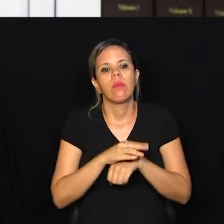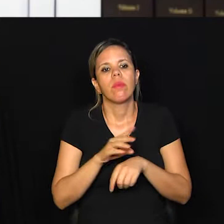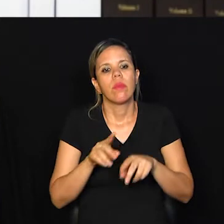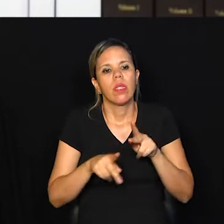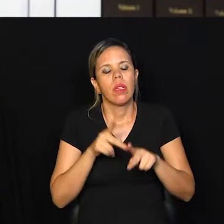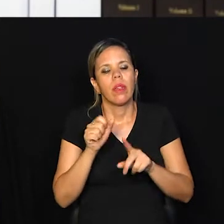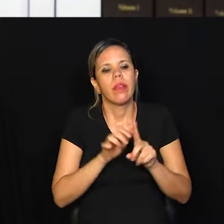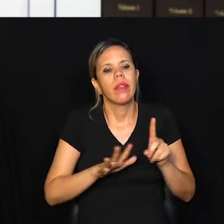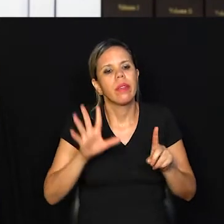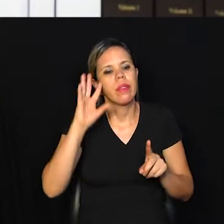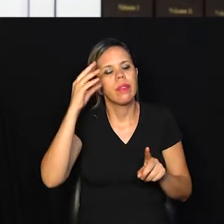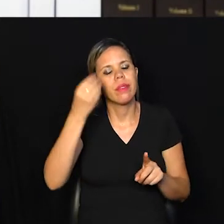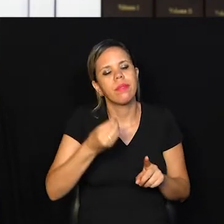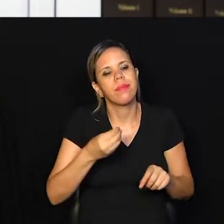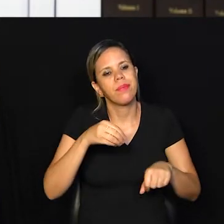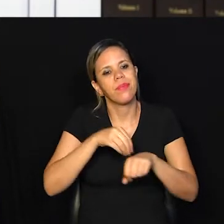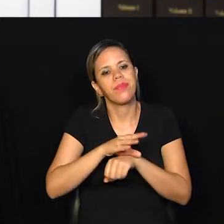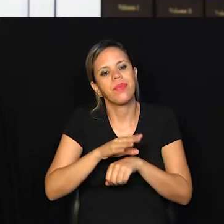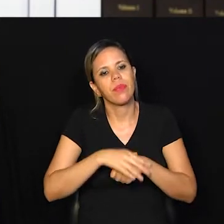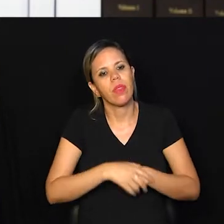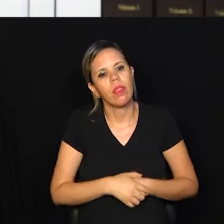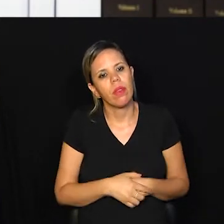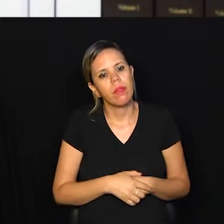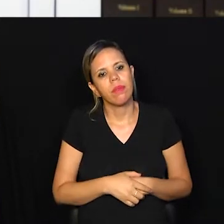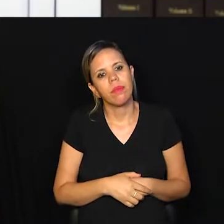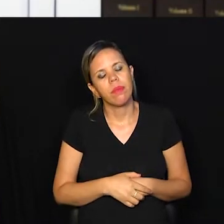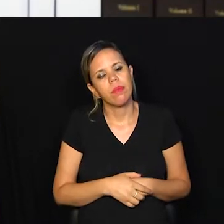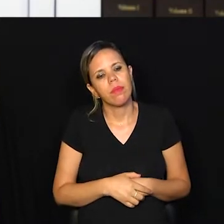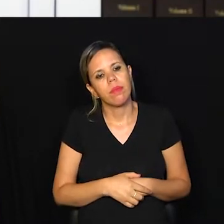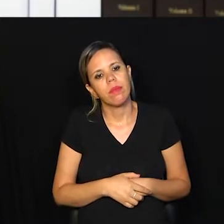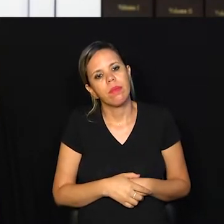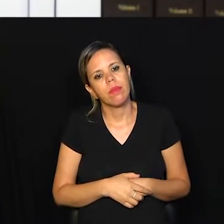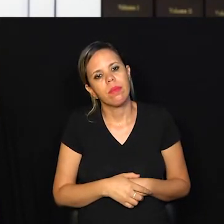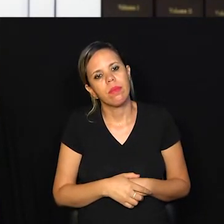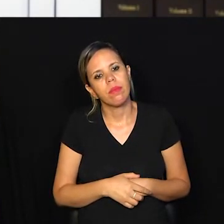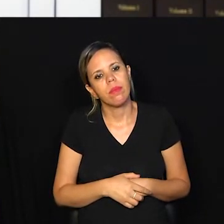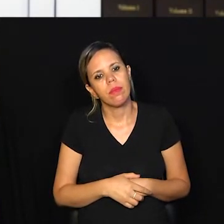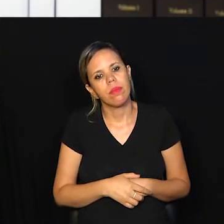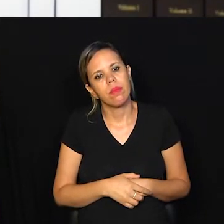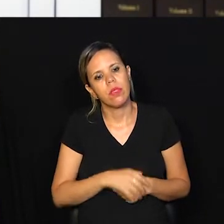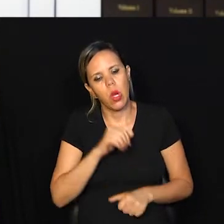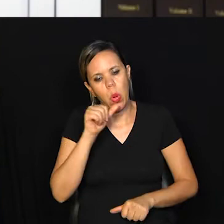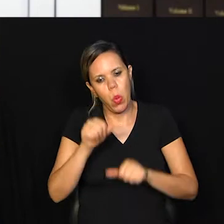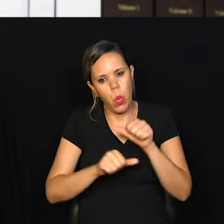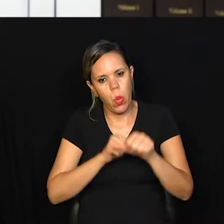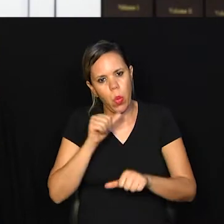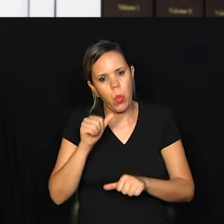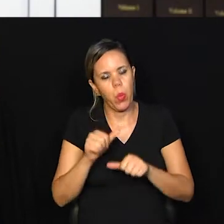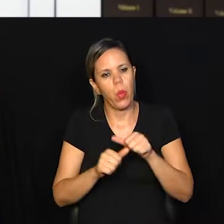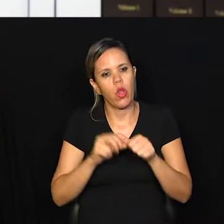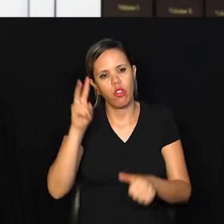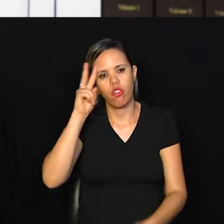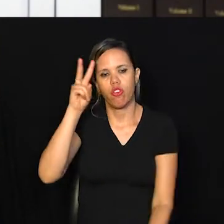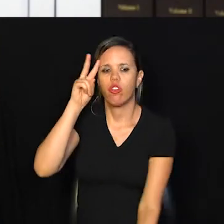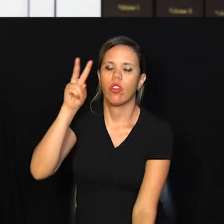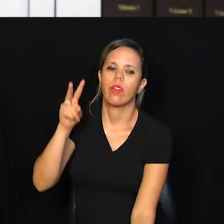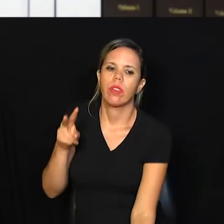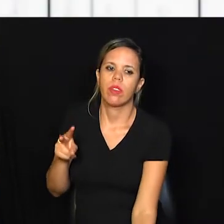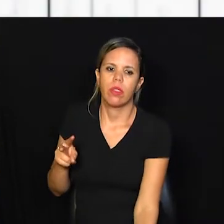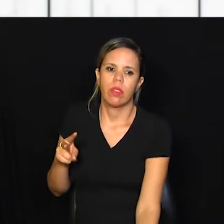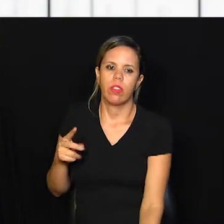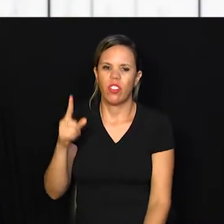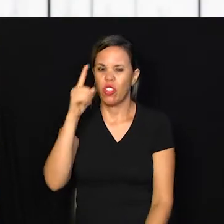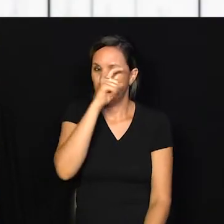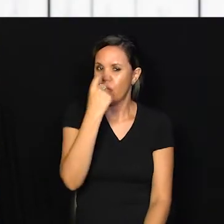para a sociedade uma mensagem de repaginação de uma história